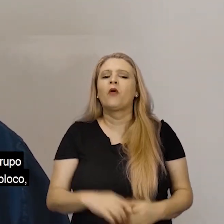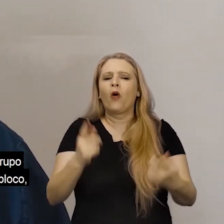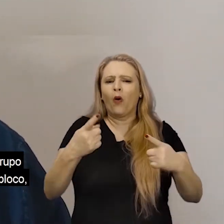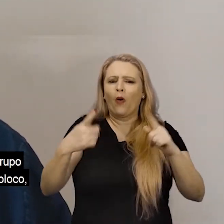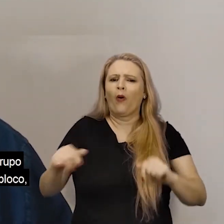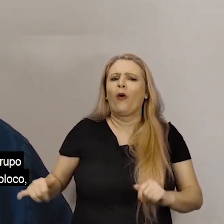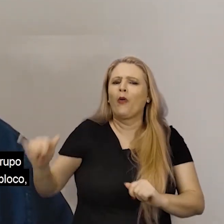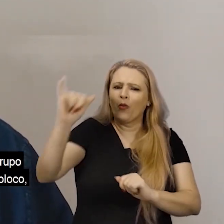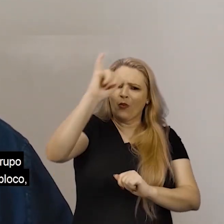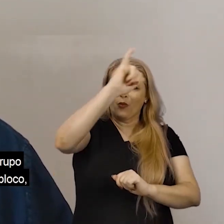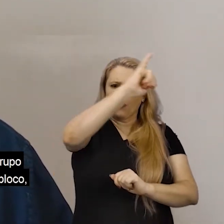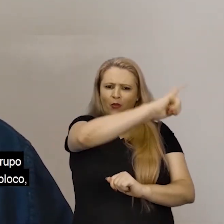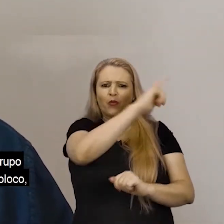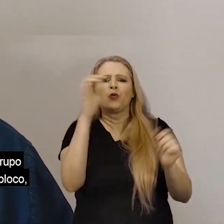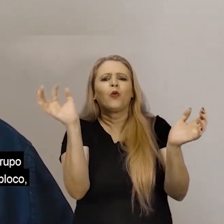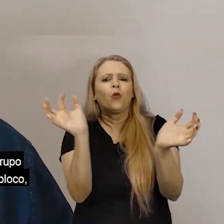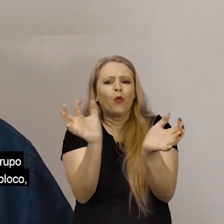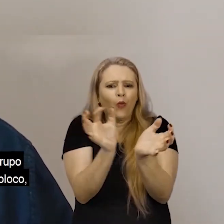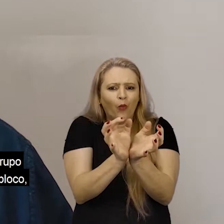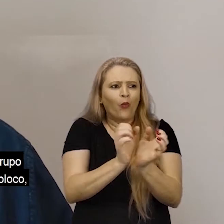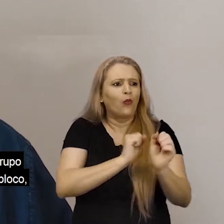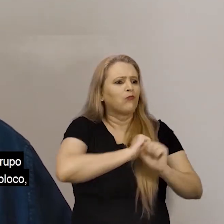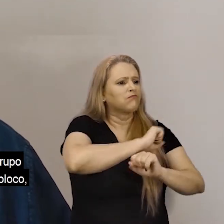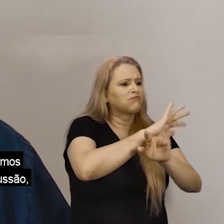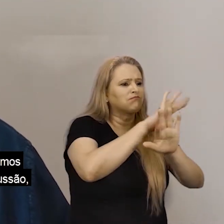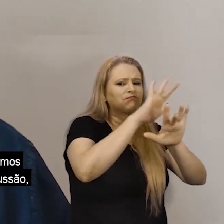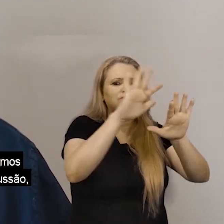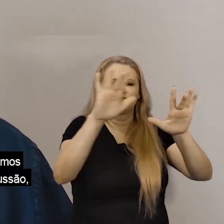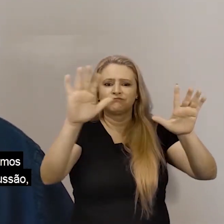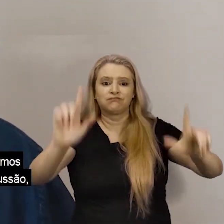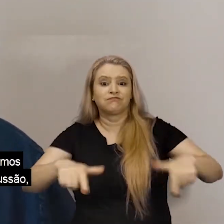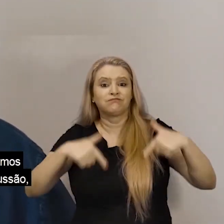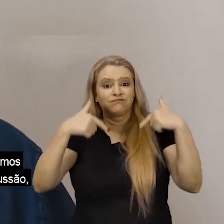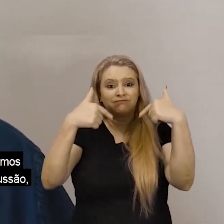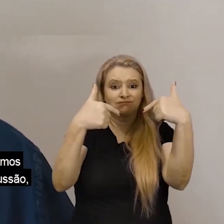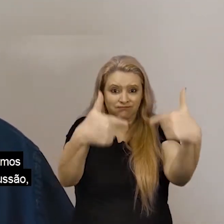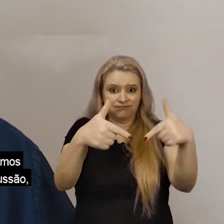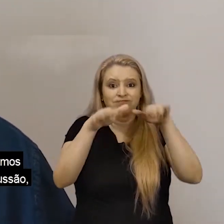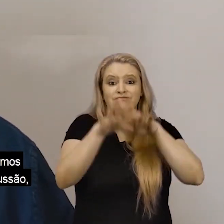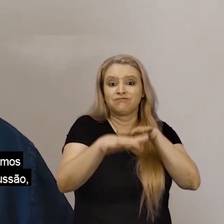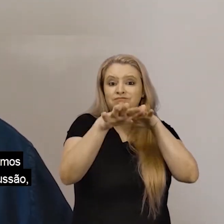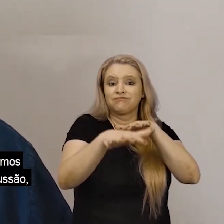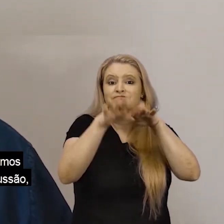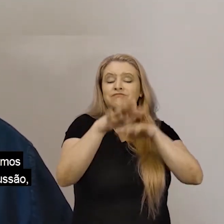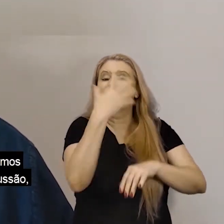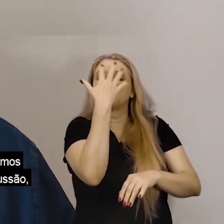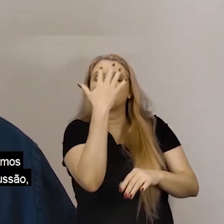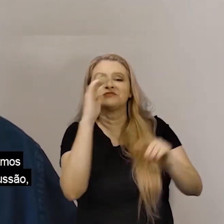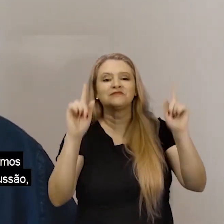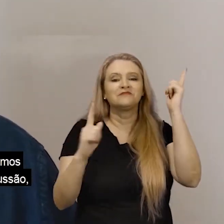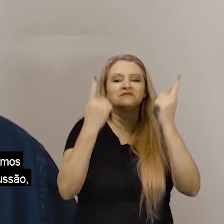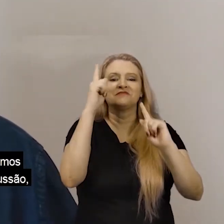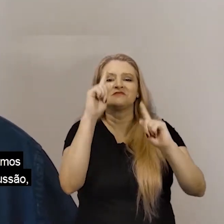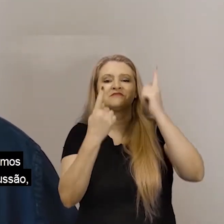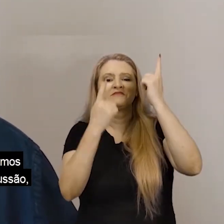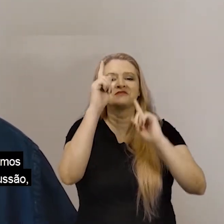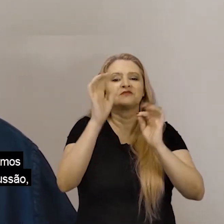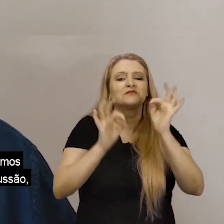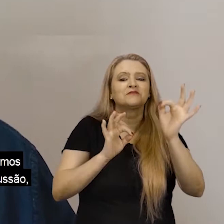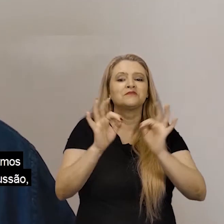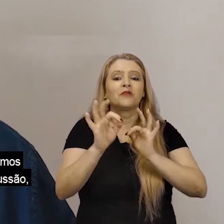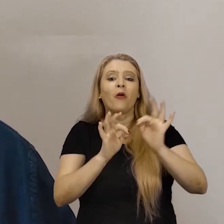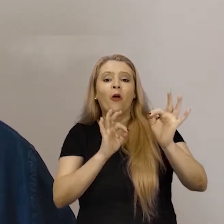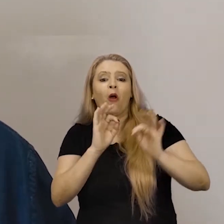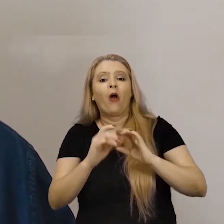atua em muitas frentes. Nós somos um bloco que faz um desfile de carnaval todo ano. Somos uma oficina de instrumentos de sopro